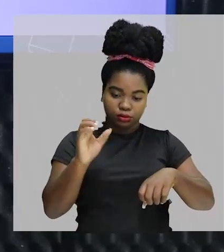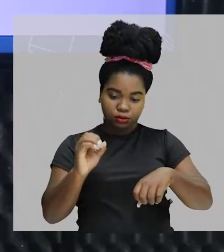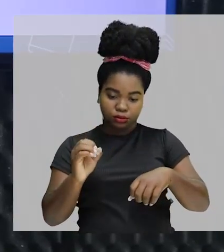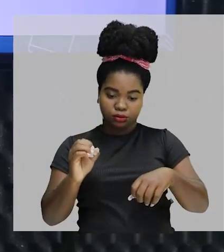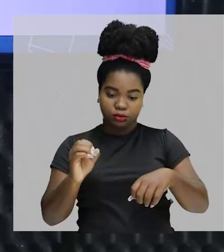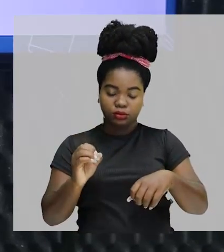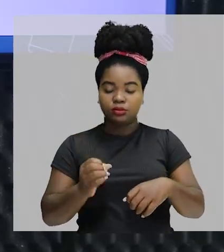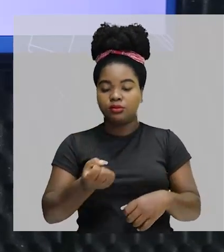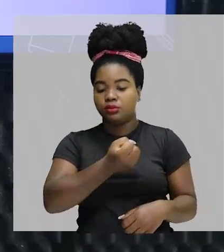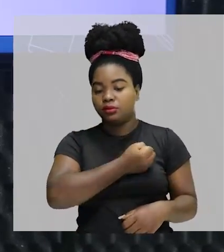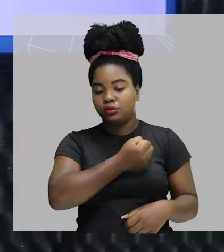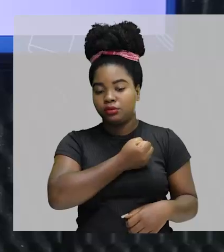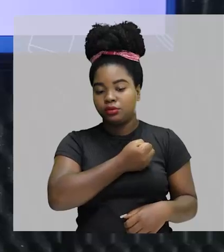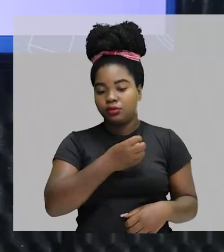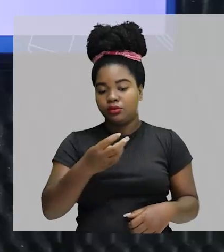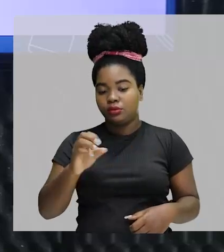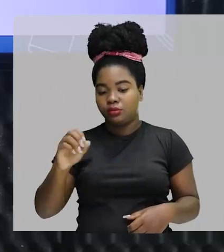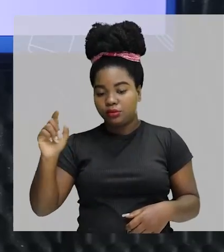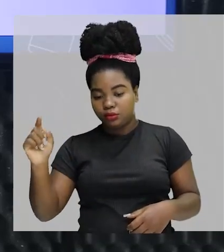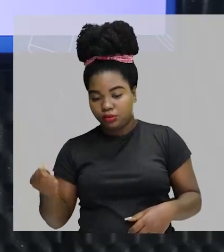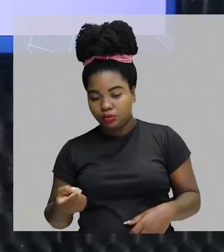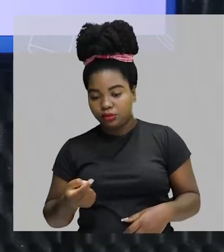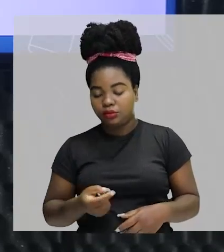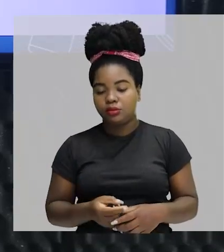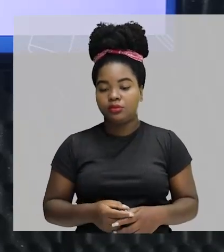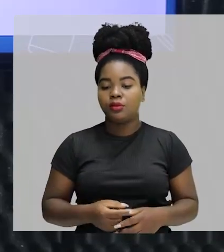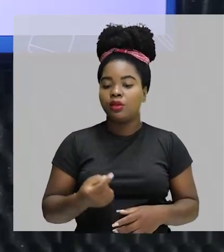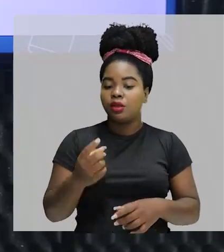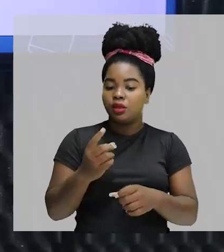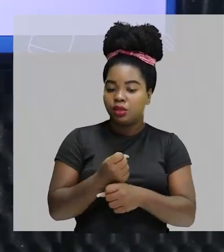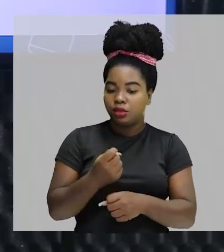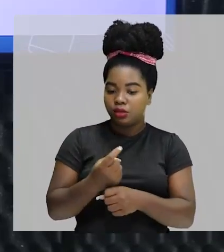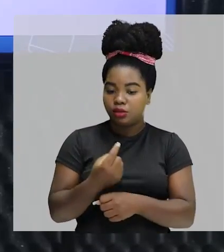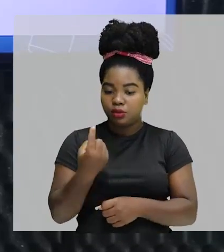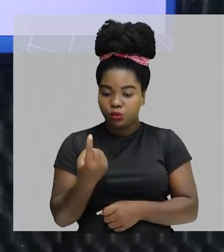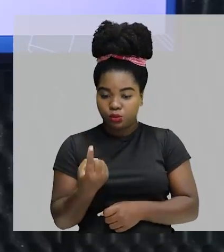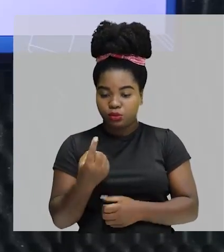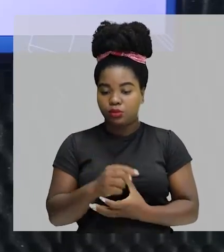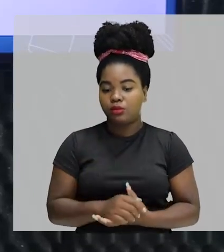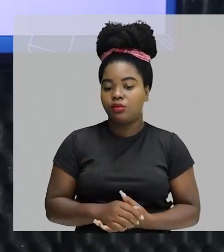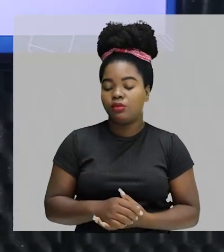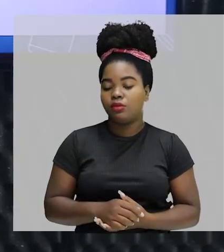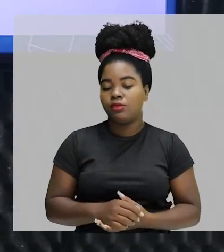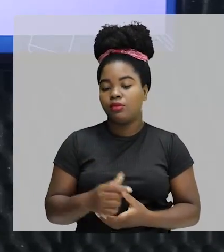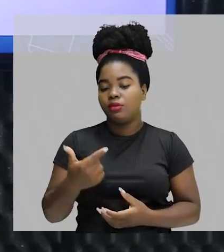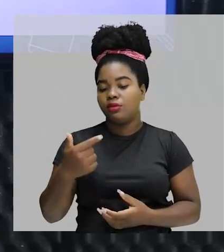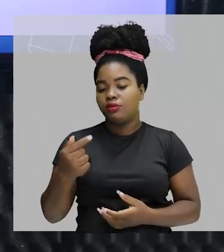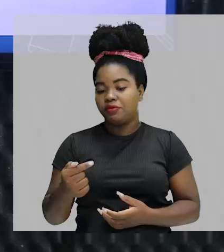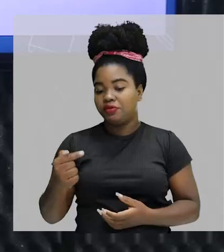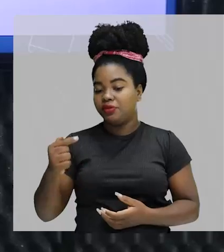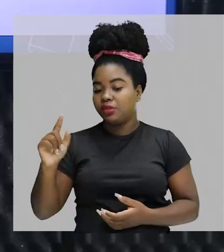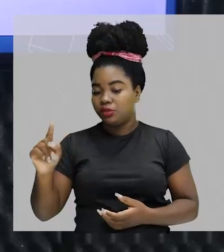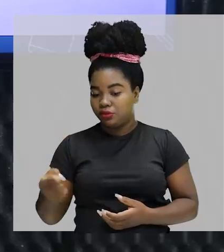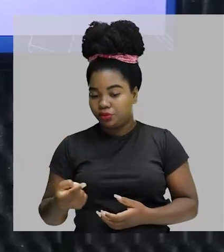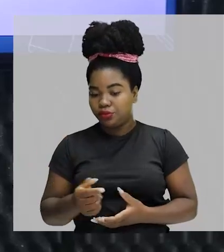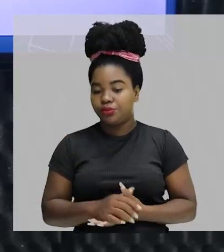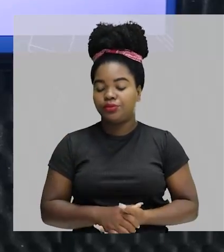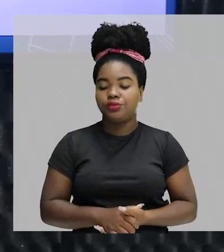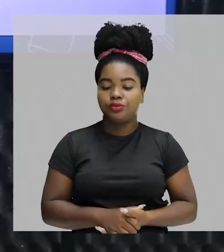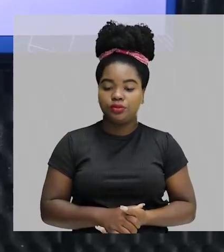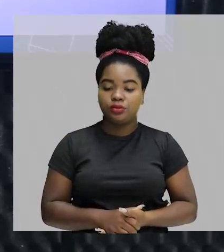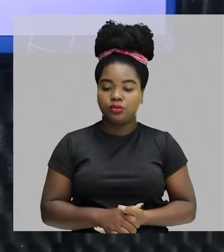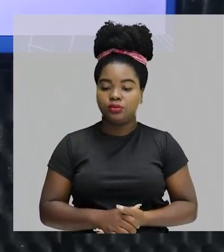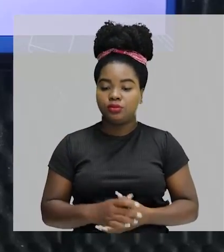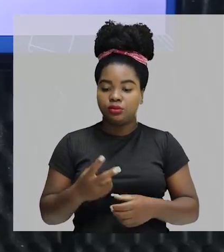é R$ 30.000. Passado assim, um ano, o valor do automóvel é de